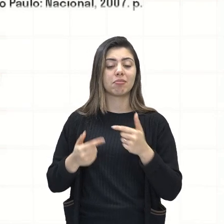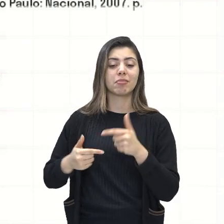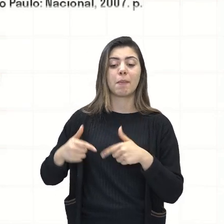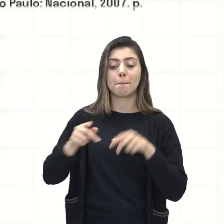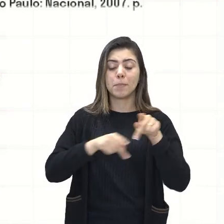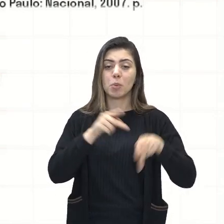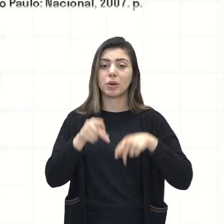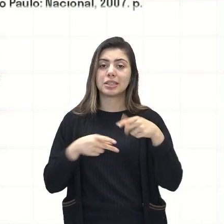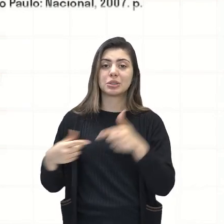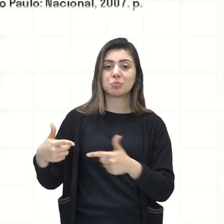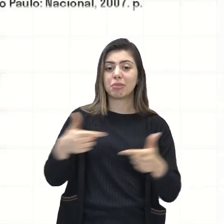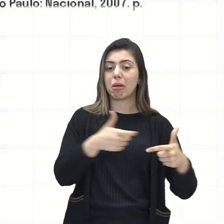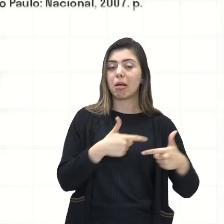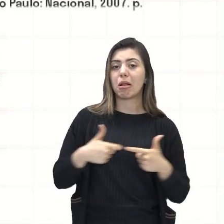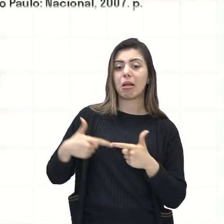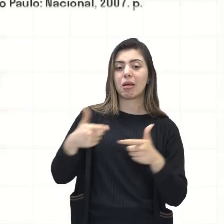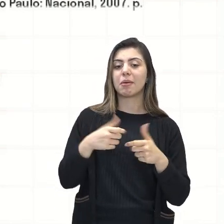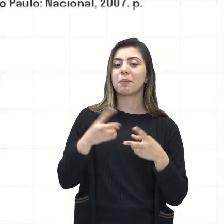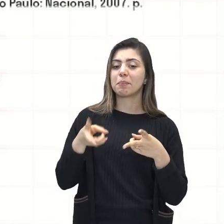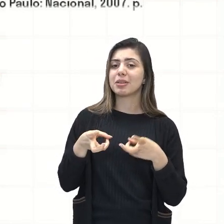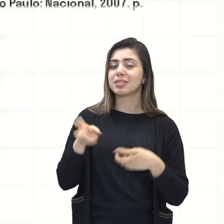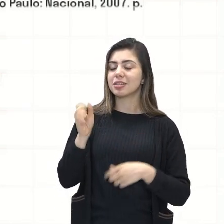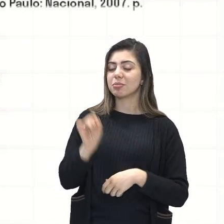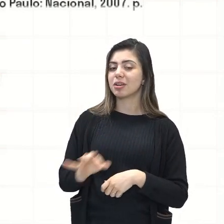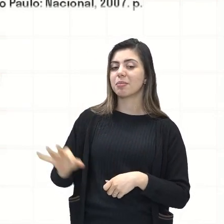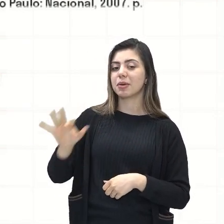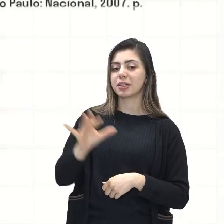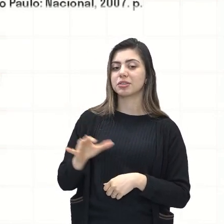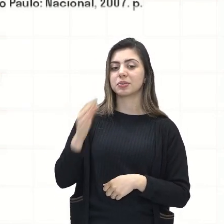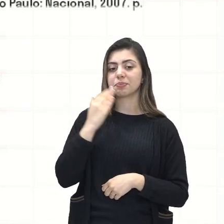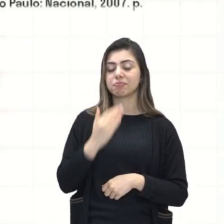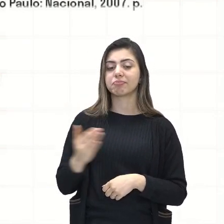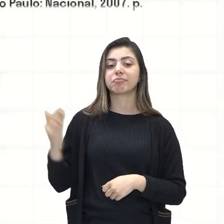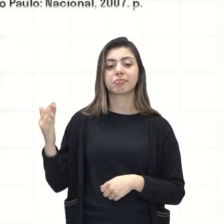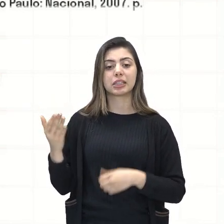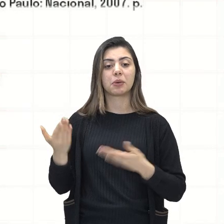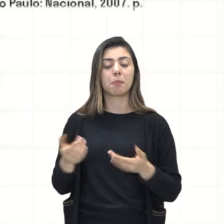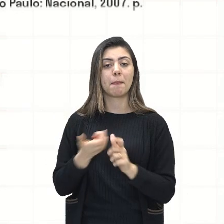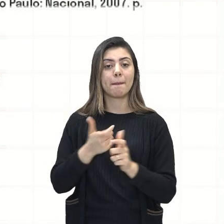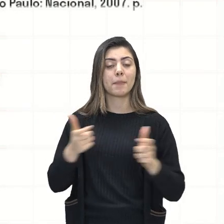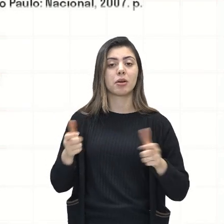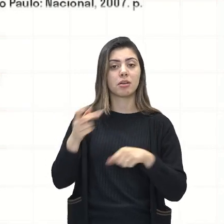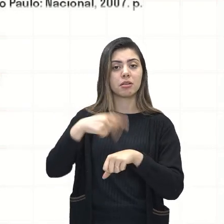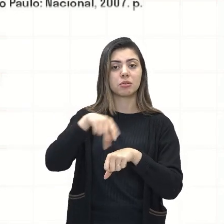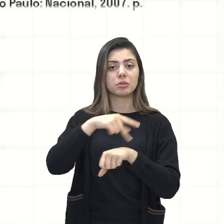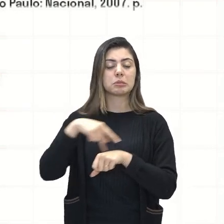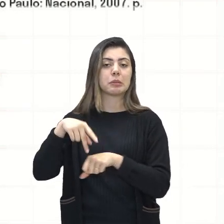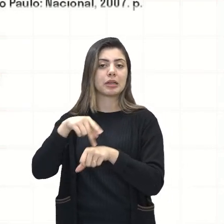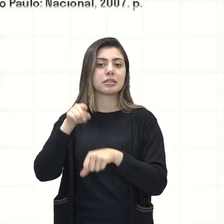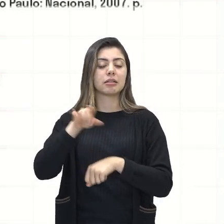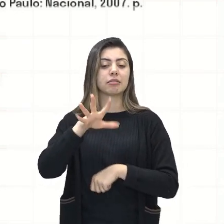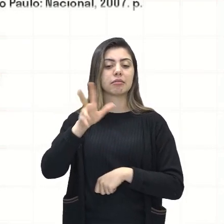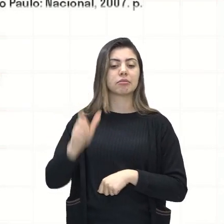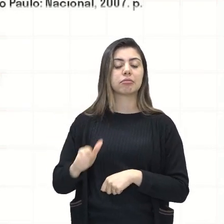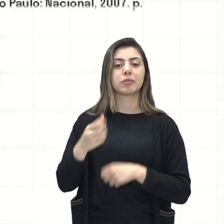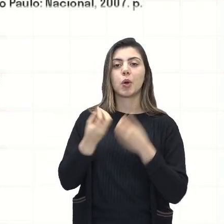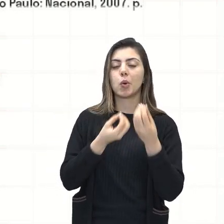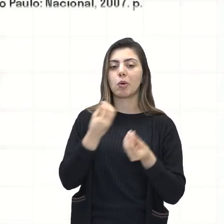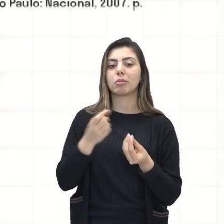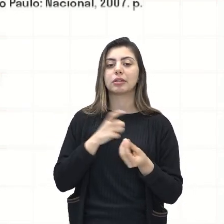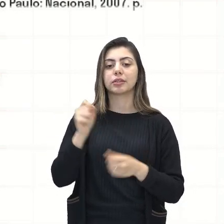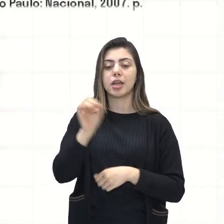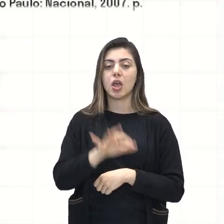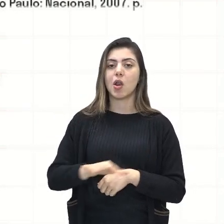conforme a gente pode observar aqui no nosso mapa, olha. Em boa parte dos países da África, a gente tem regiões